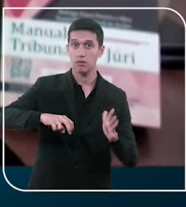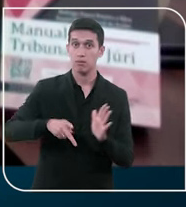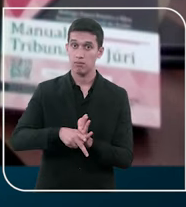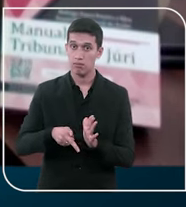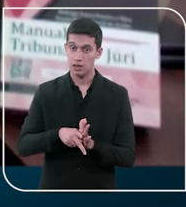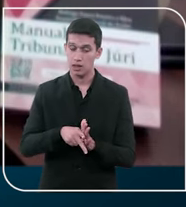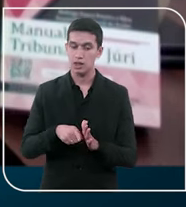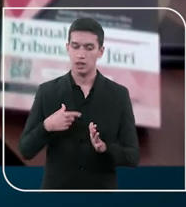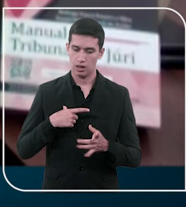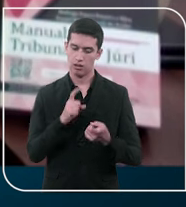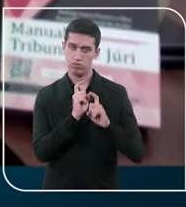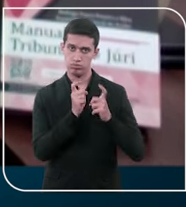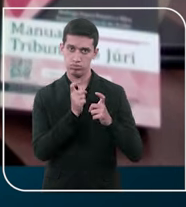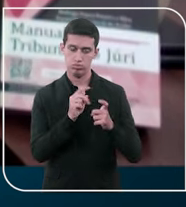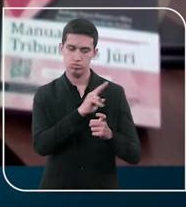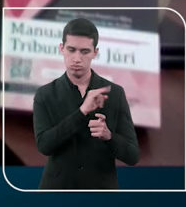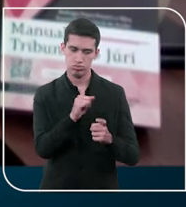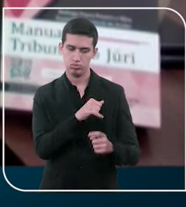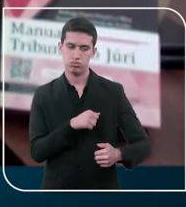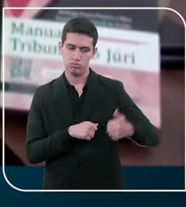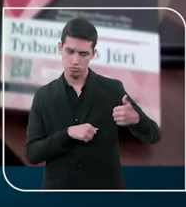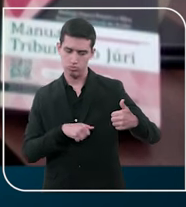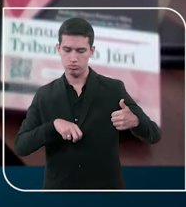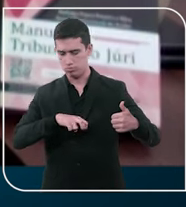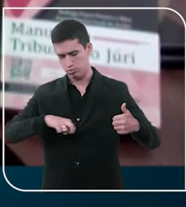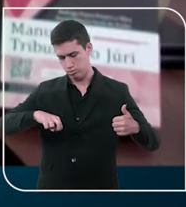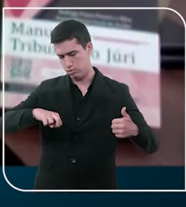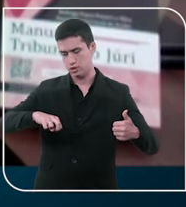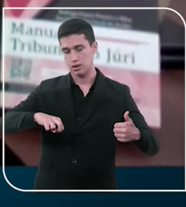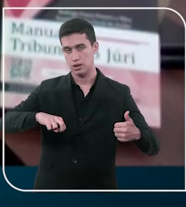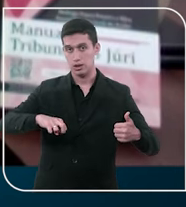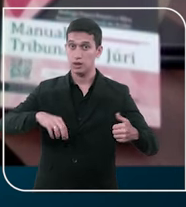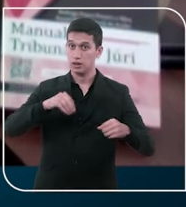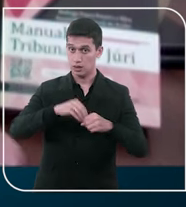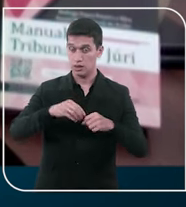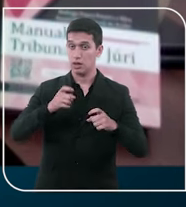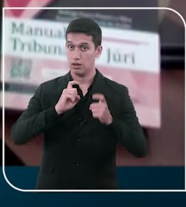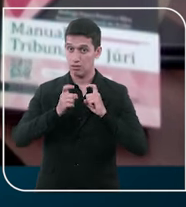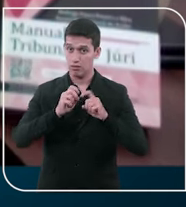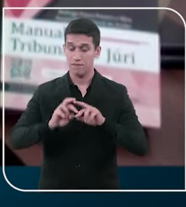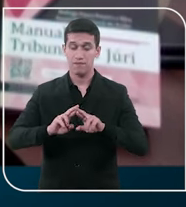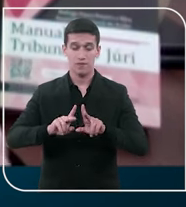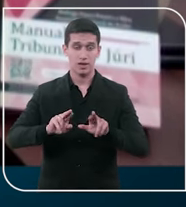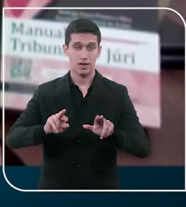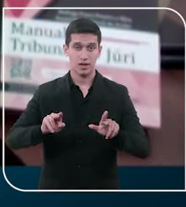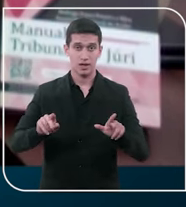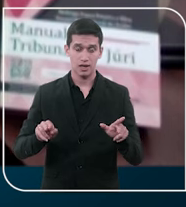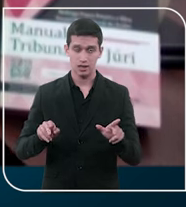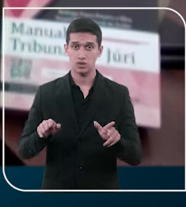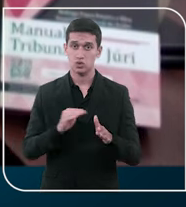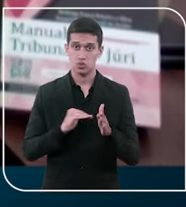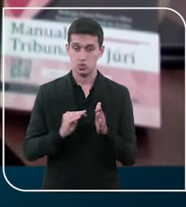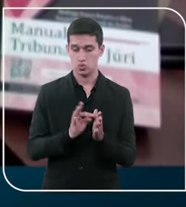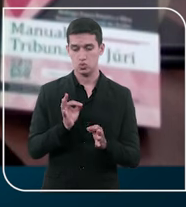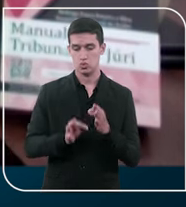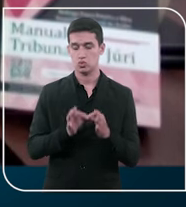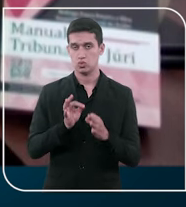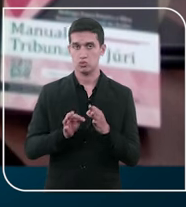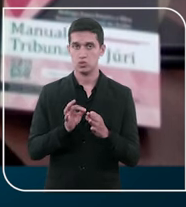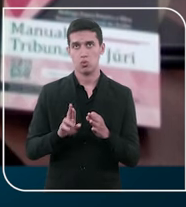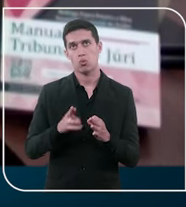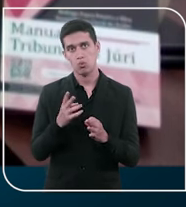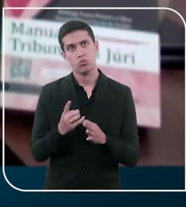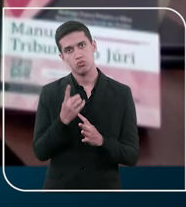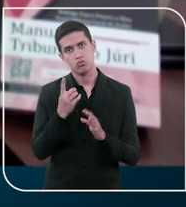parte dessa reunião que vai ter, em que nesta reunião diversas sessões, ou